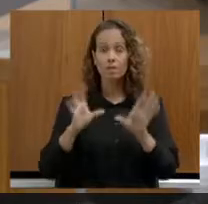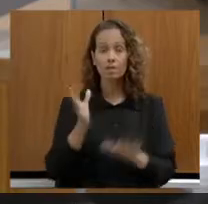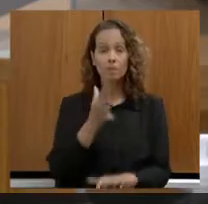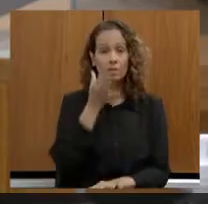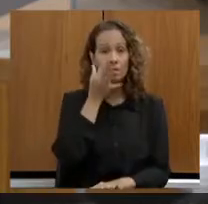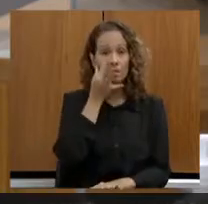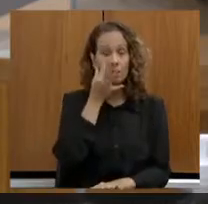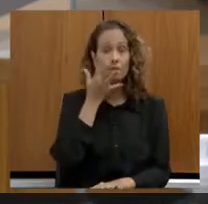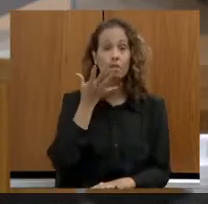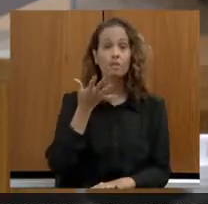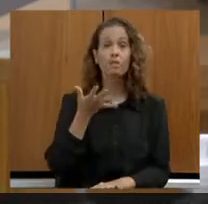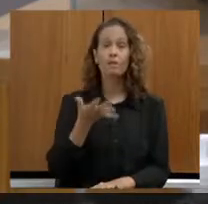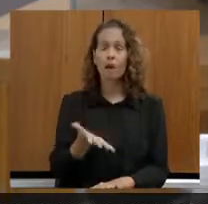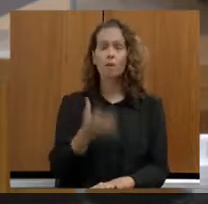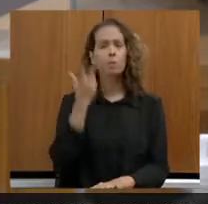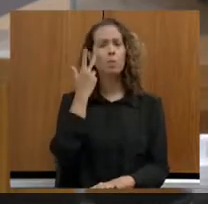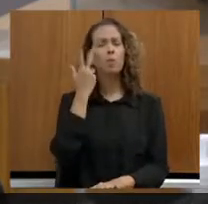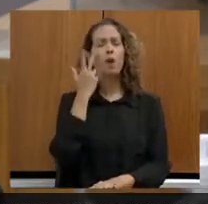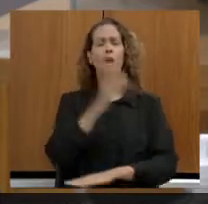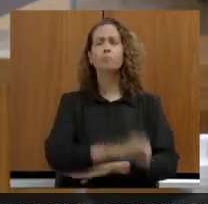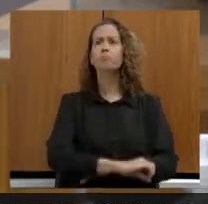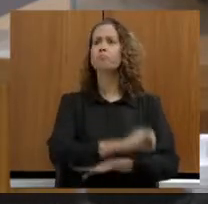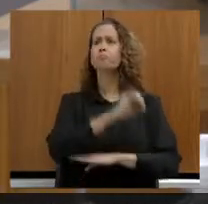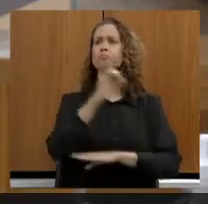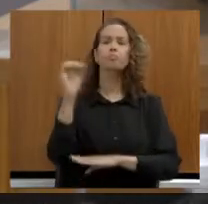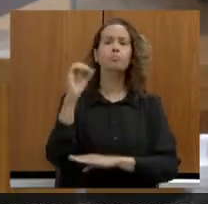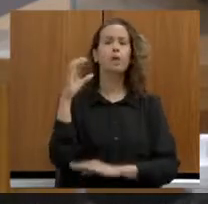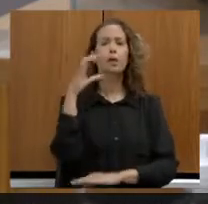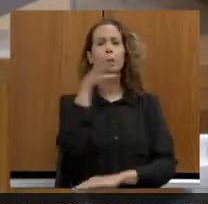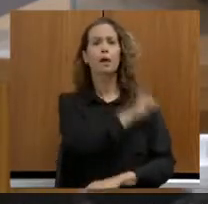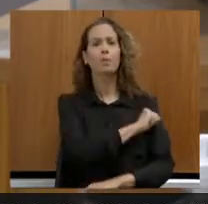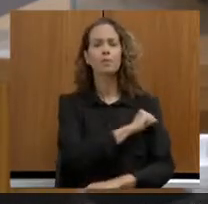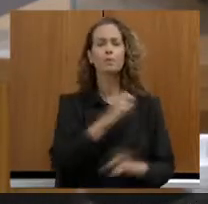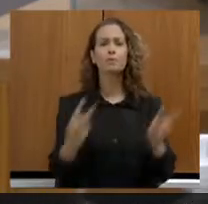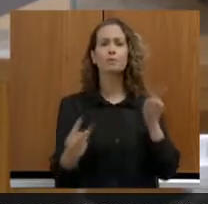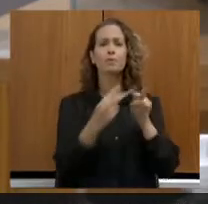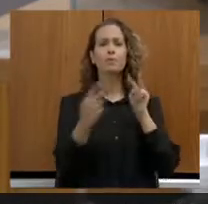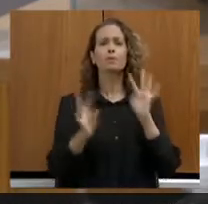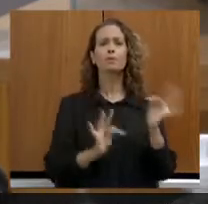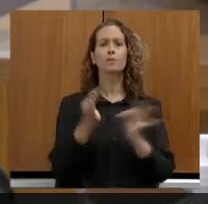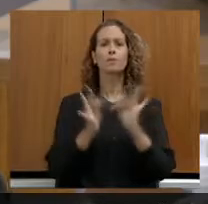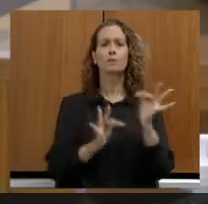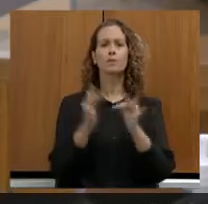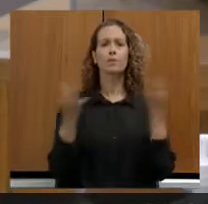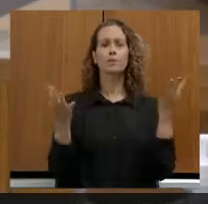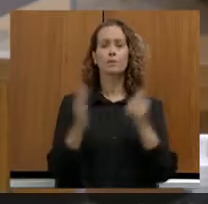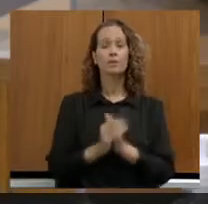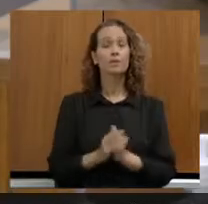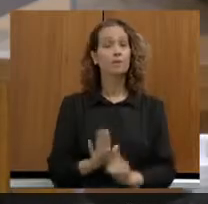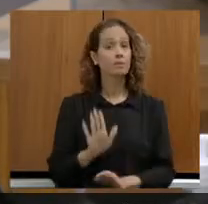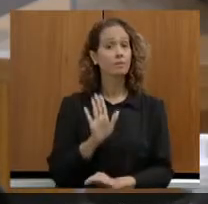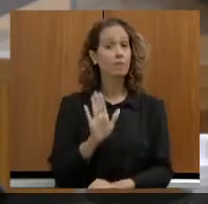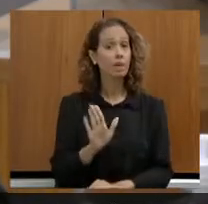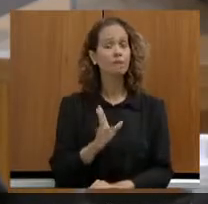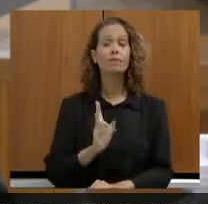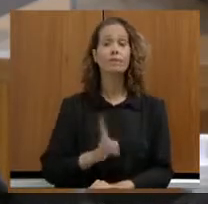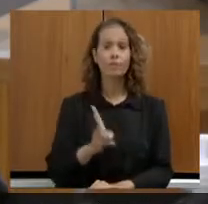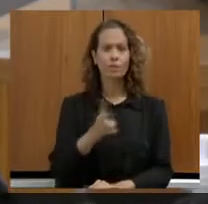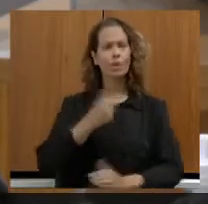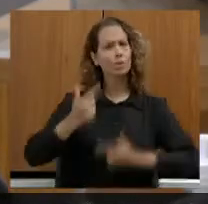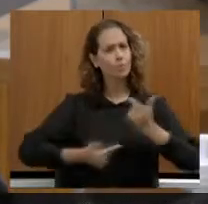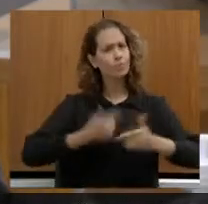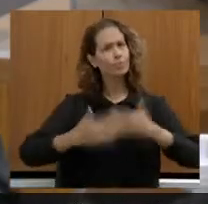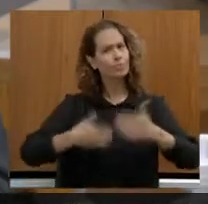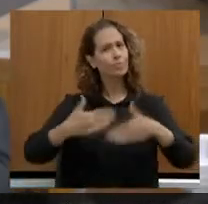e analógico e amanheceram no ensino a distância e tecnológico mas mesmo assim eles avançaram